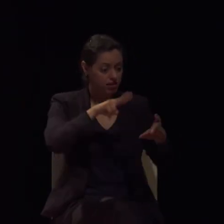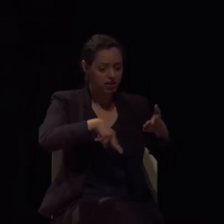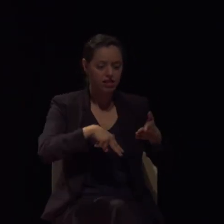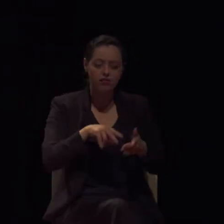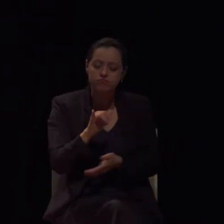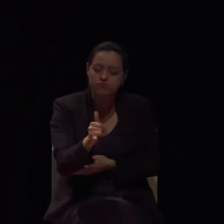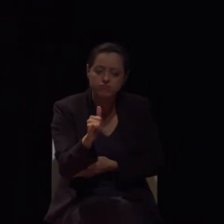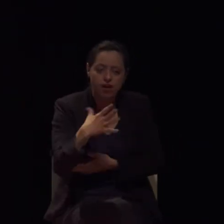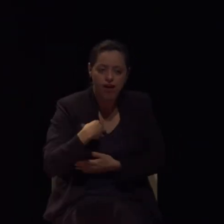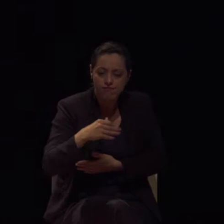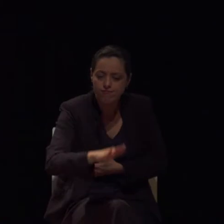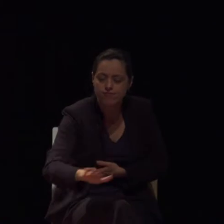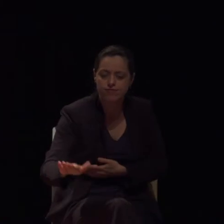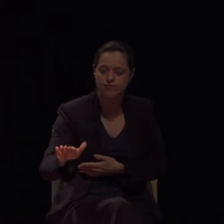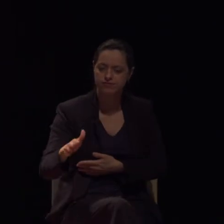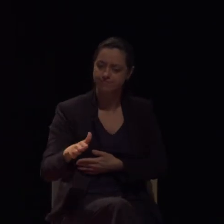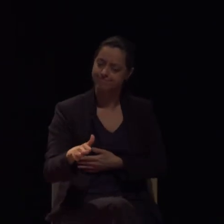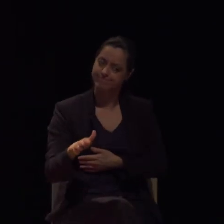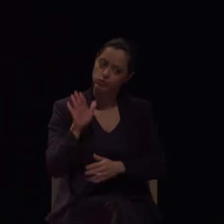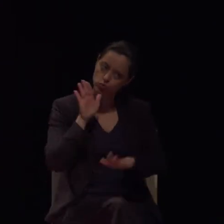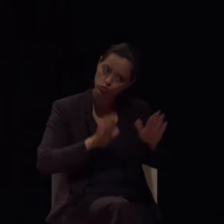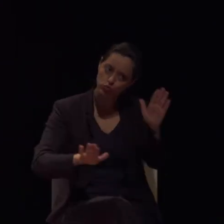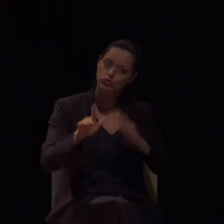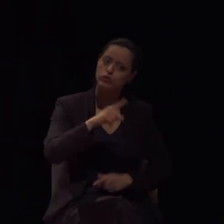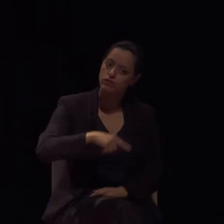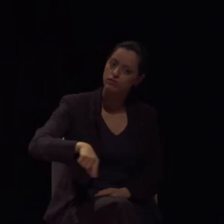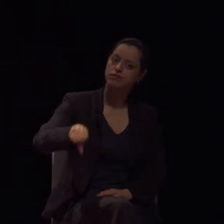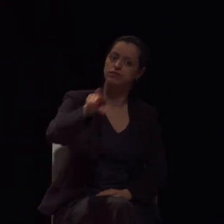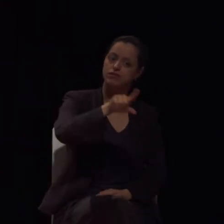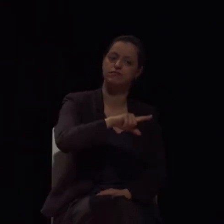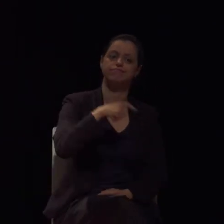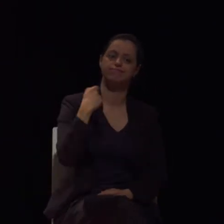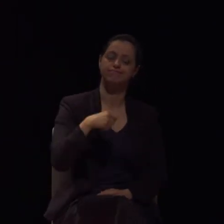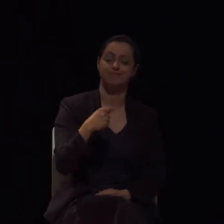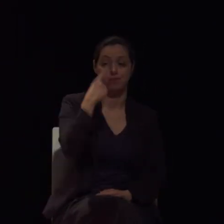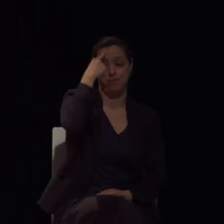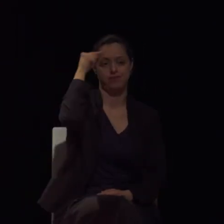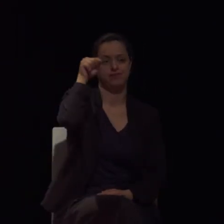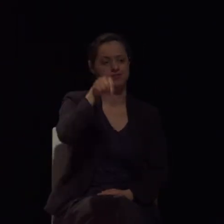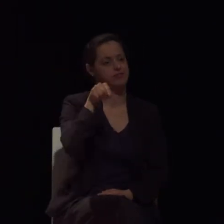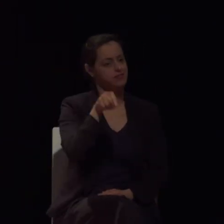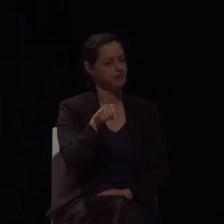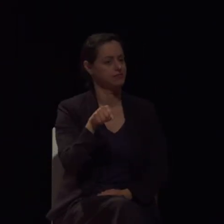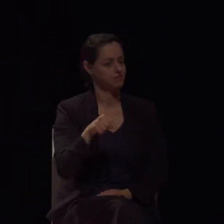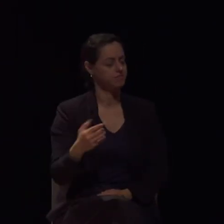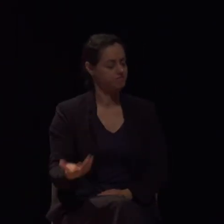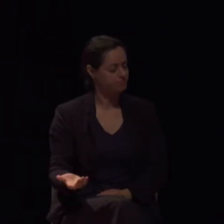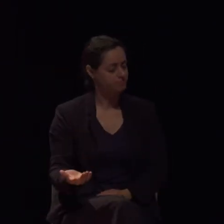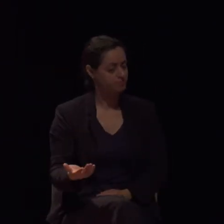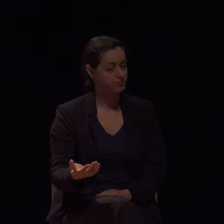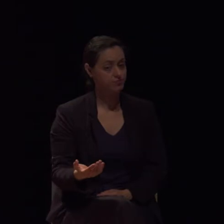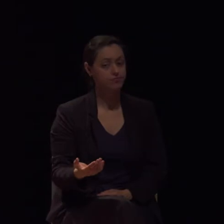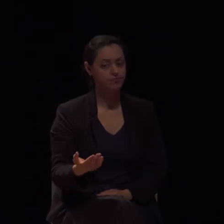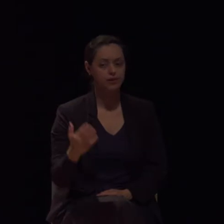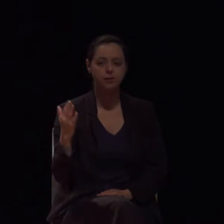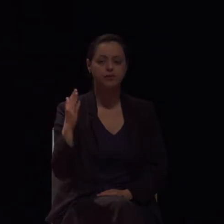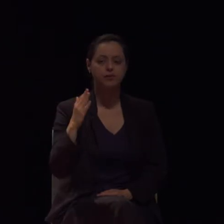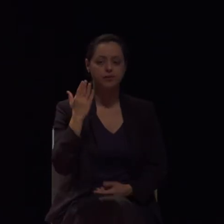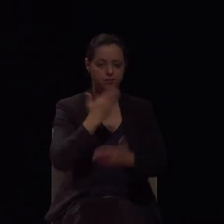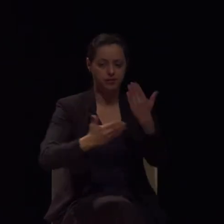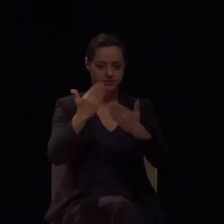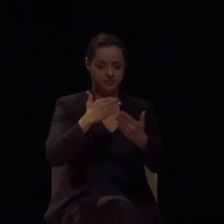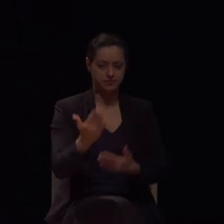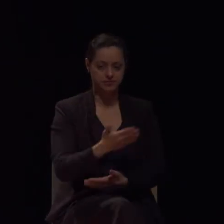de cuidado que a gente tem é que ajuda a gente a superar os riscos para passar